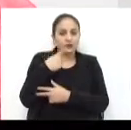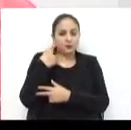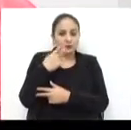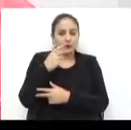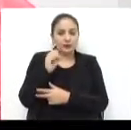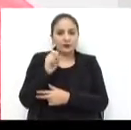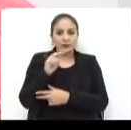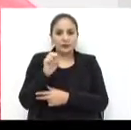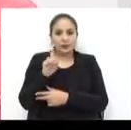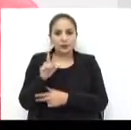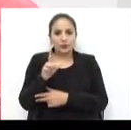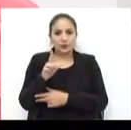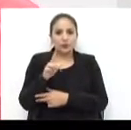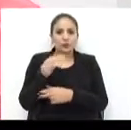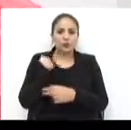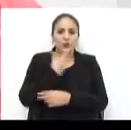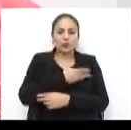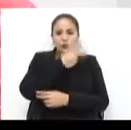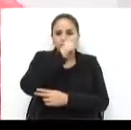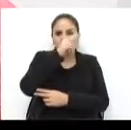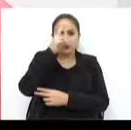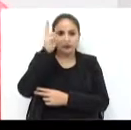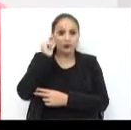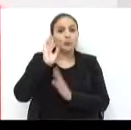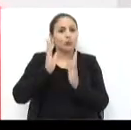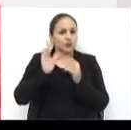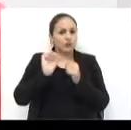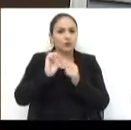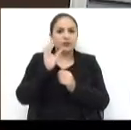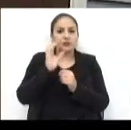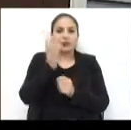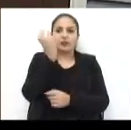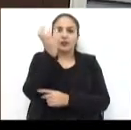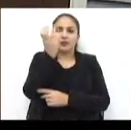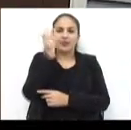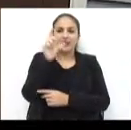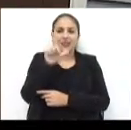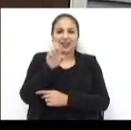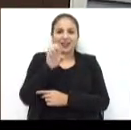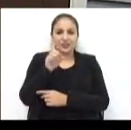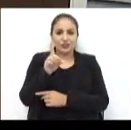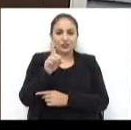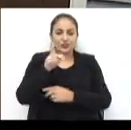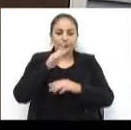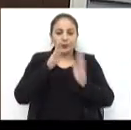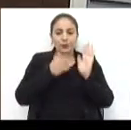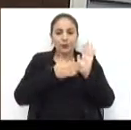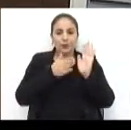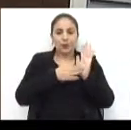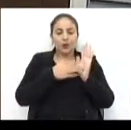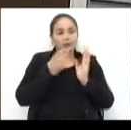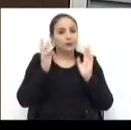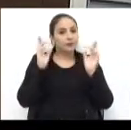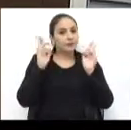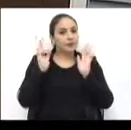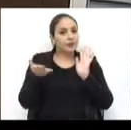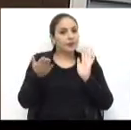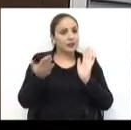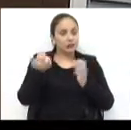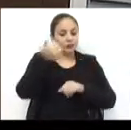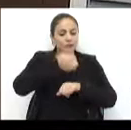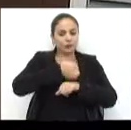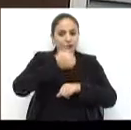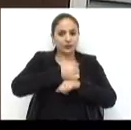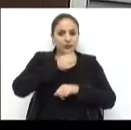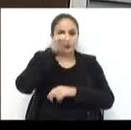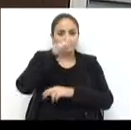o nosso município já faz uso da tecnologia de LED. Com a proposta, ele espera que a substituição das lâmpadas